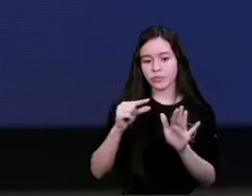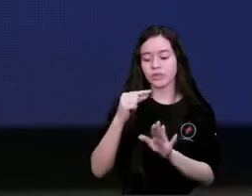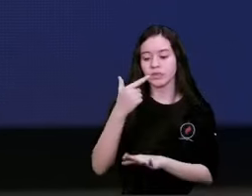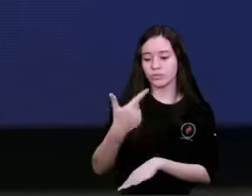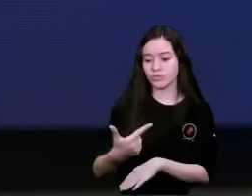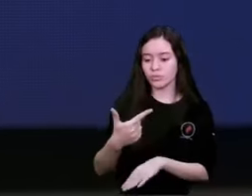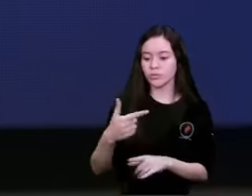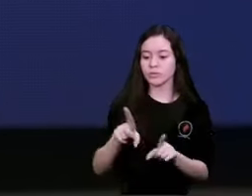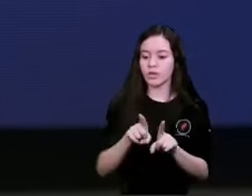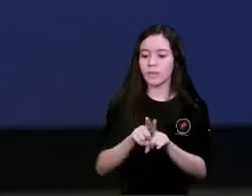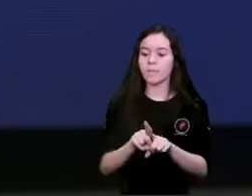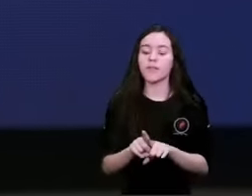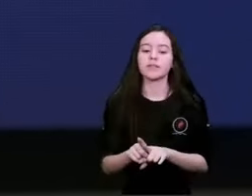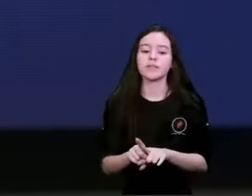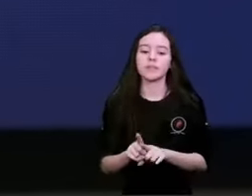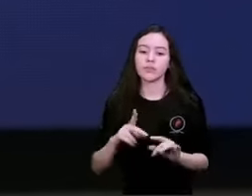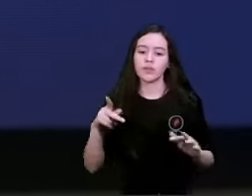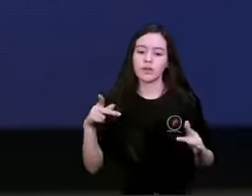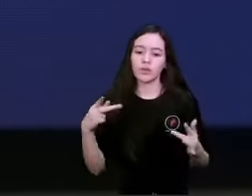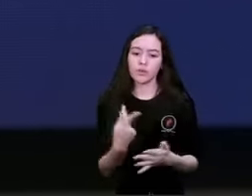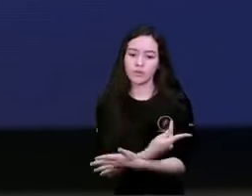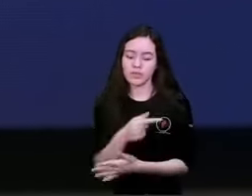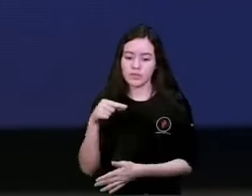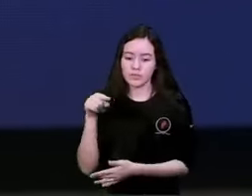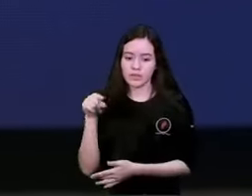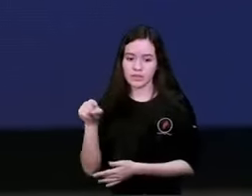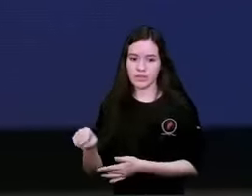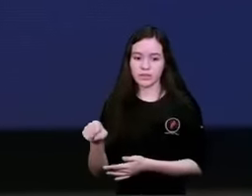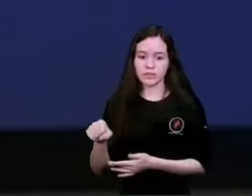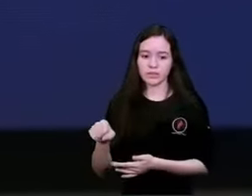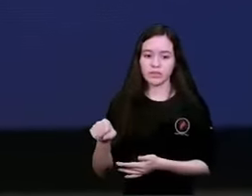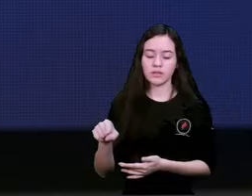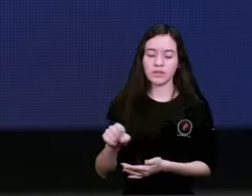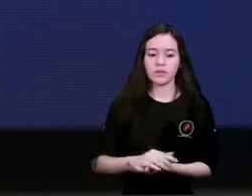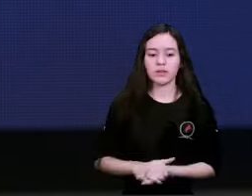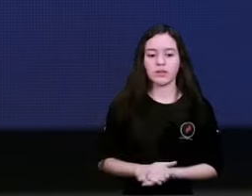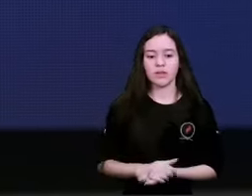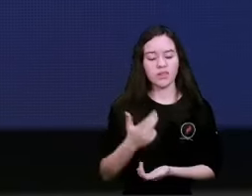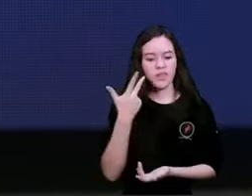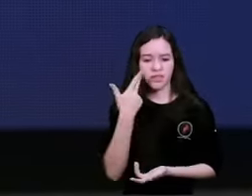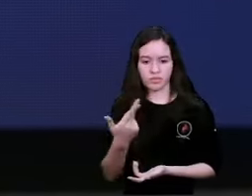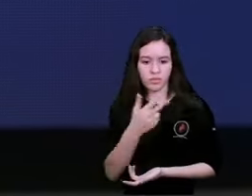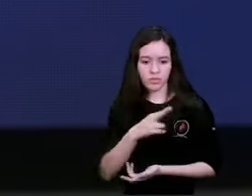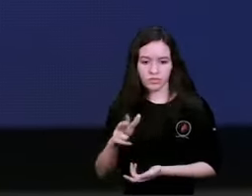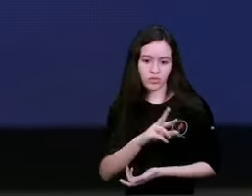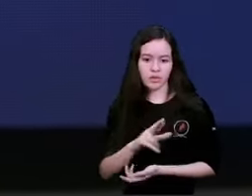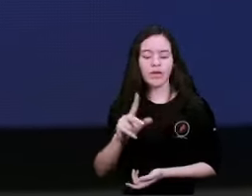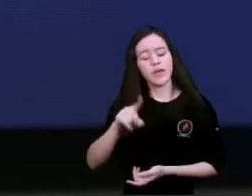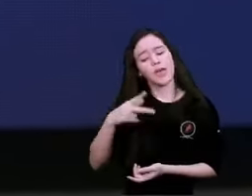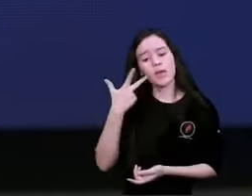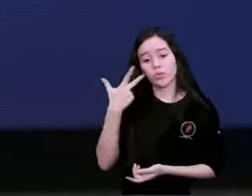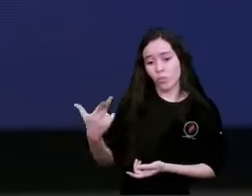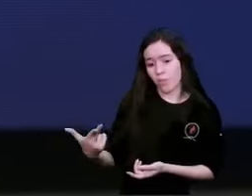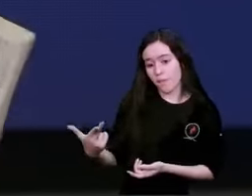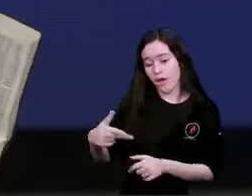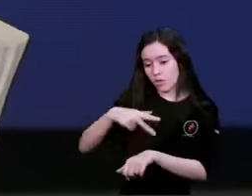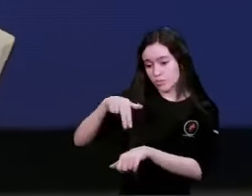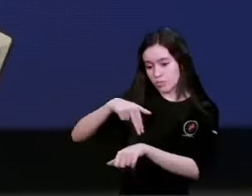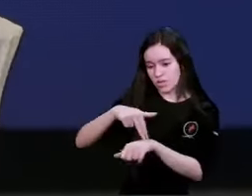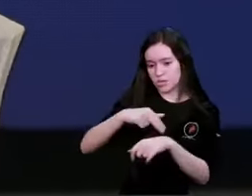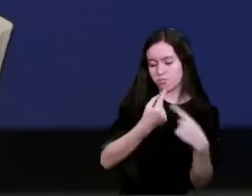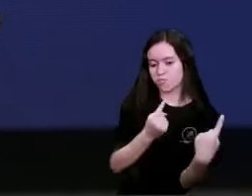2, que o que está acontecendo aqui não é normal, não é natural. É normal uma nação